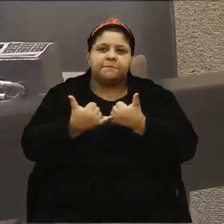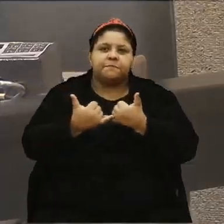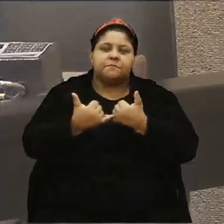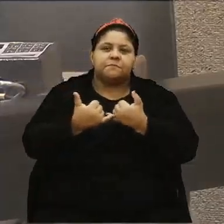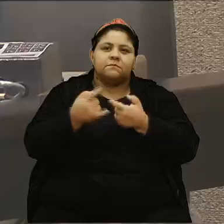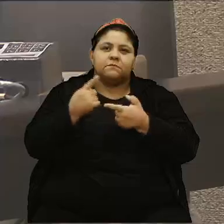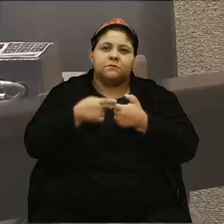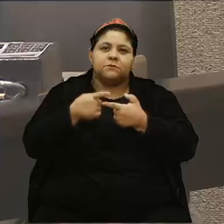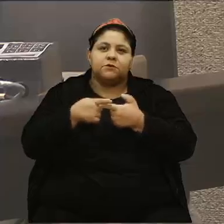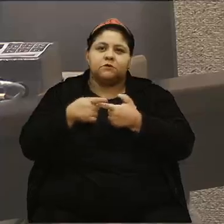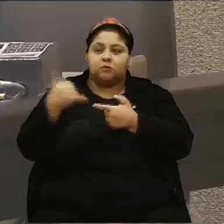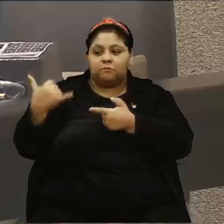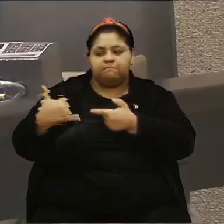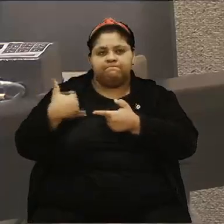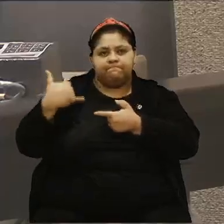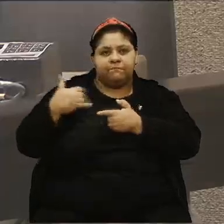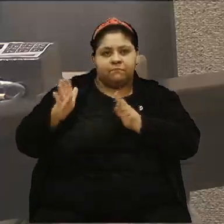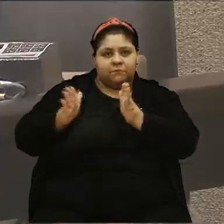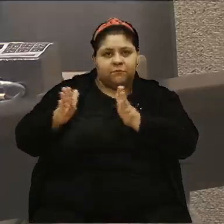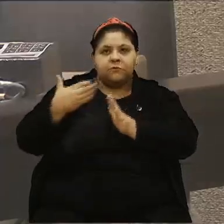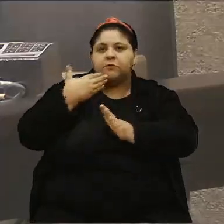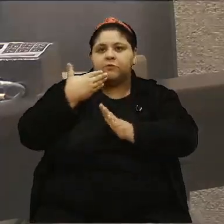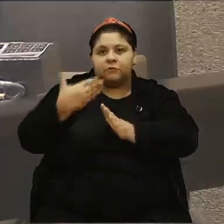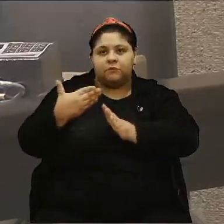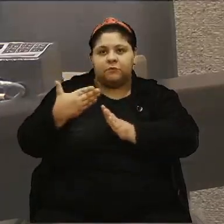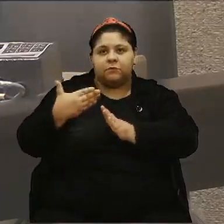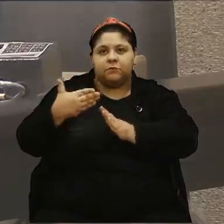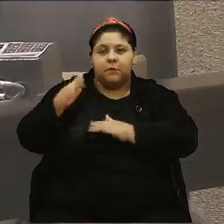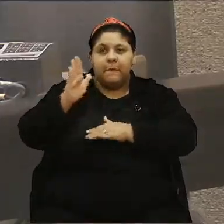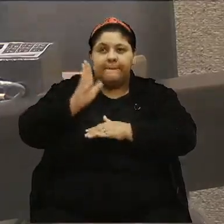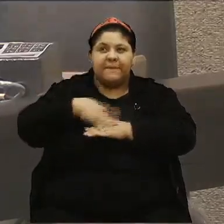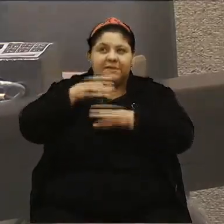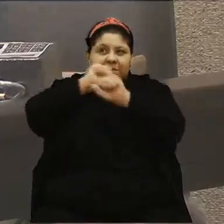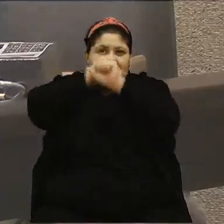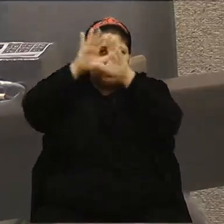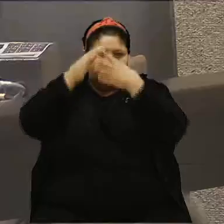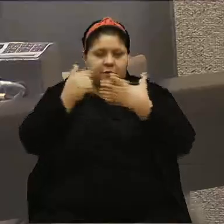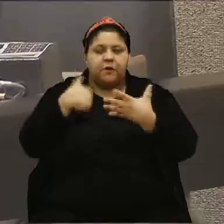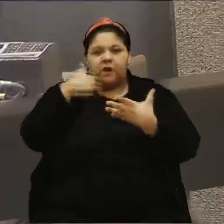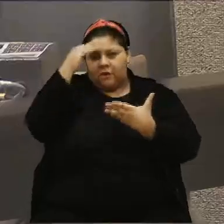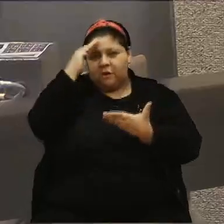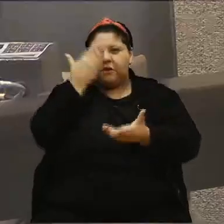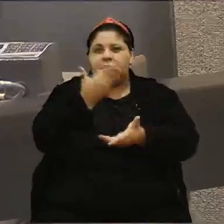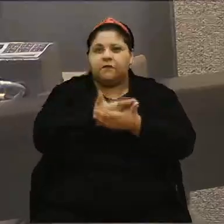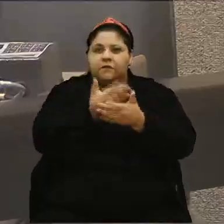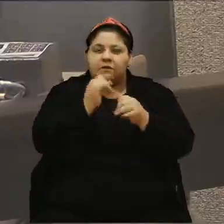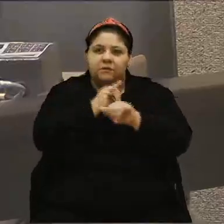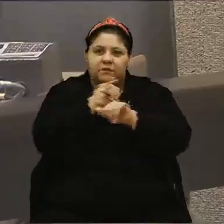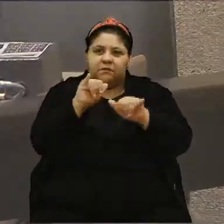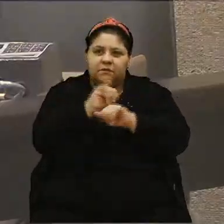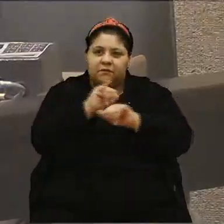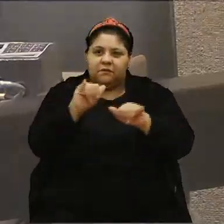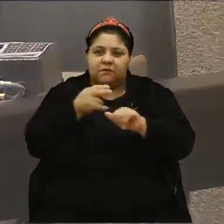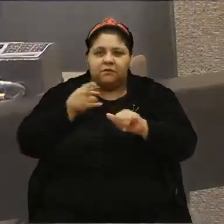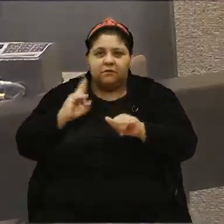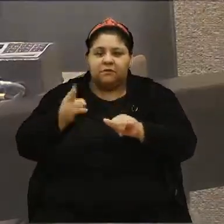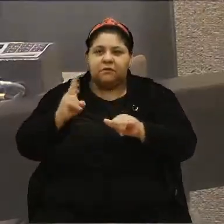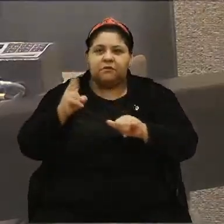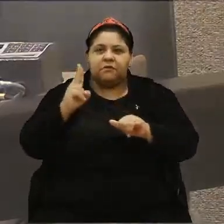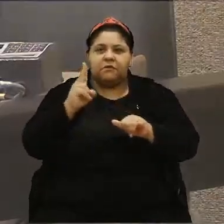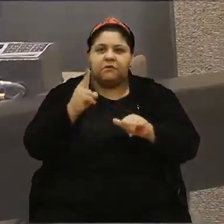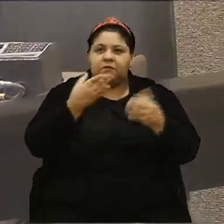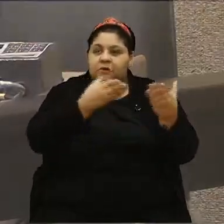a faixa etária, para esse pedido ser mais completo ainda. Eu acredito que a informação ela é sempre